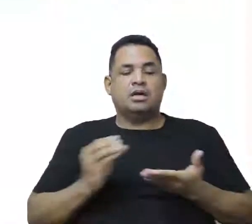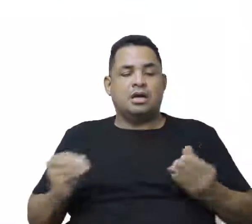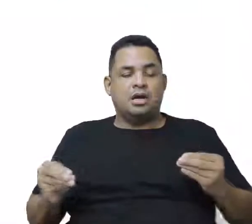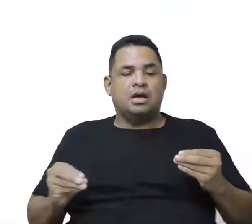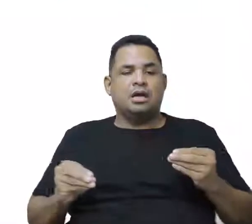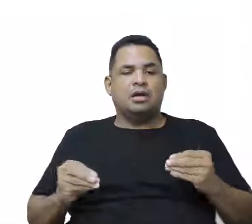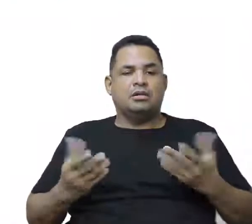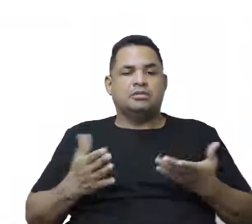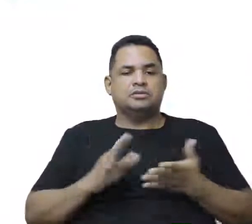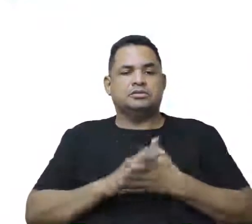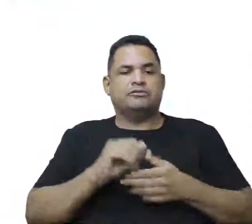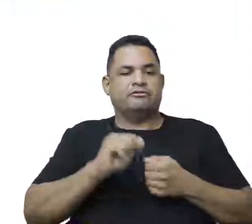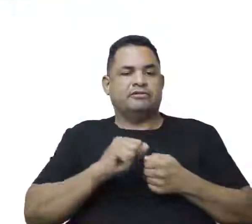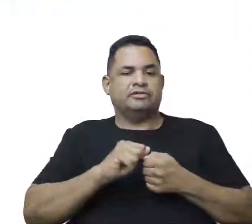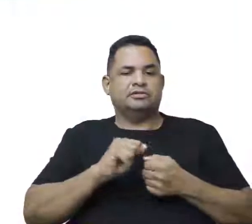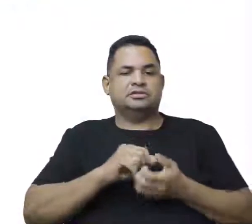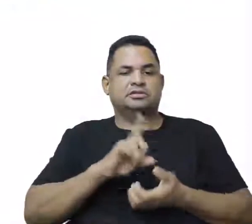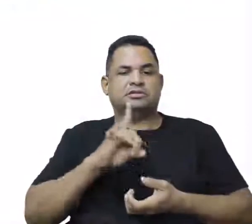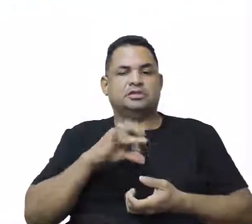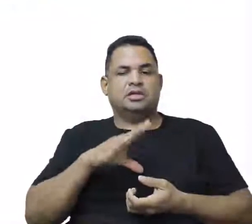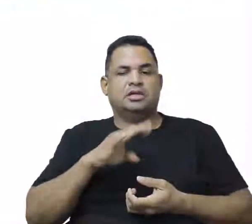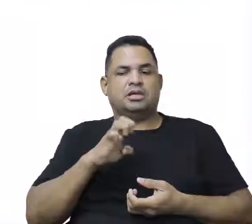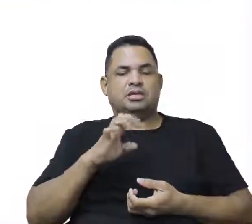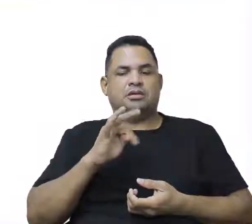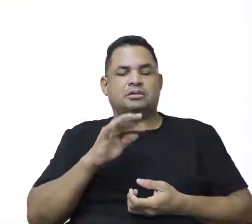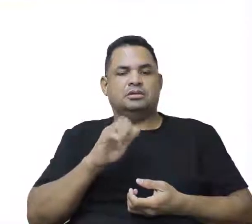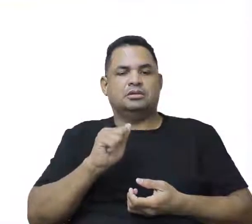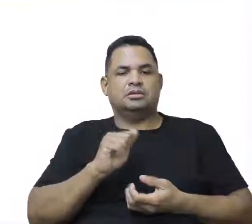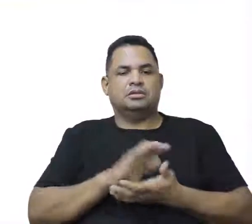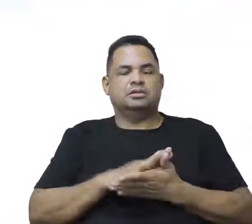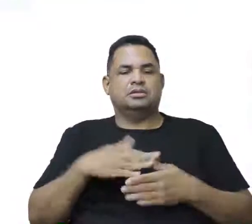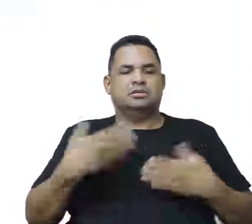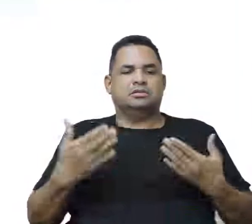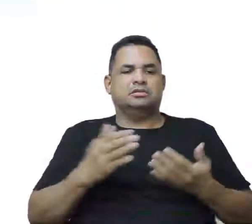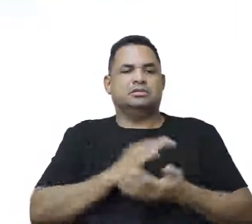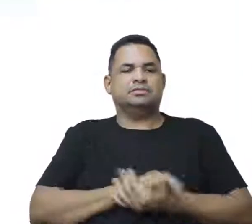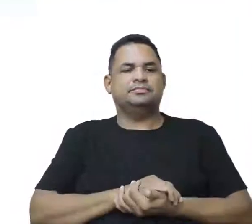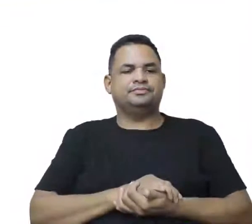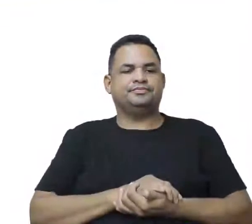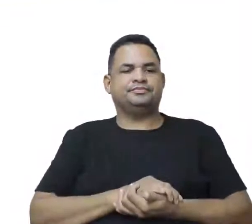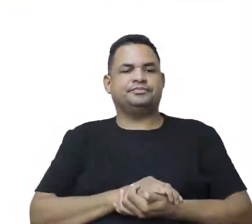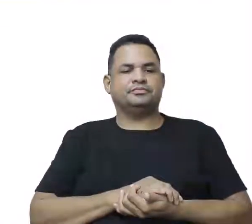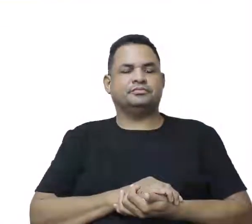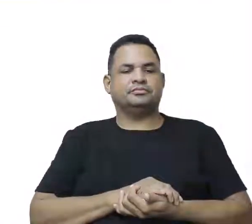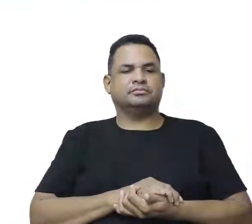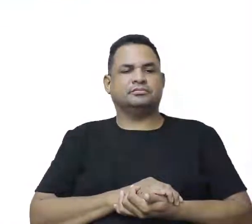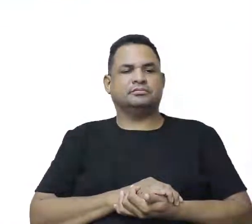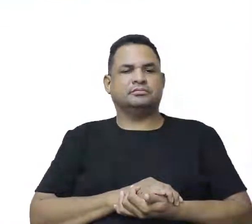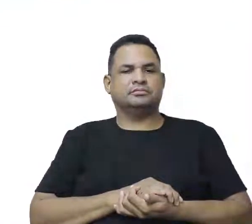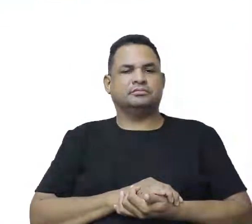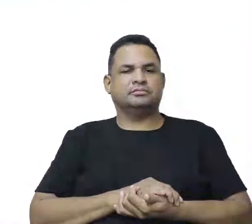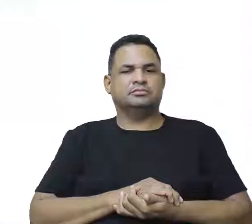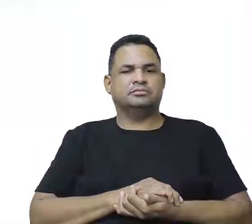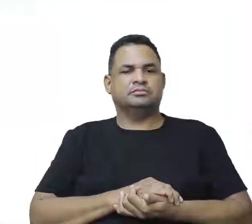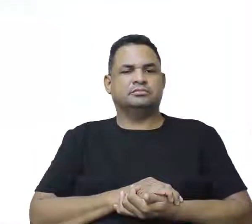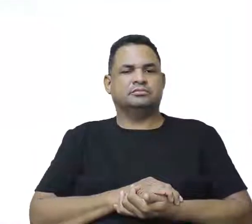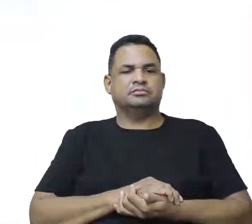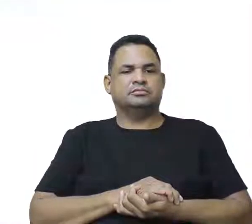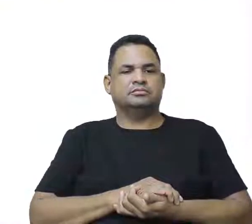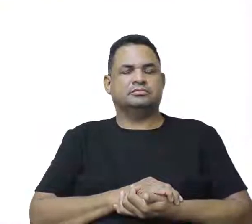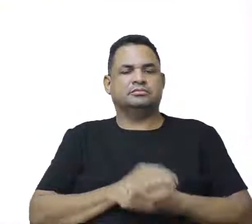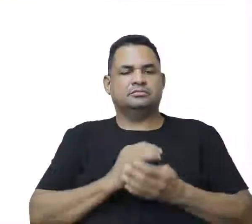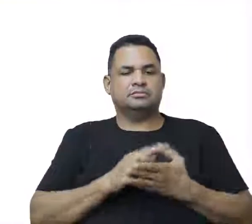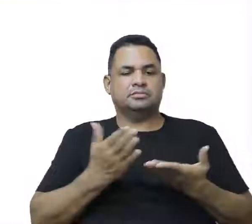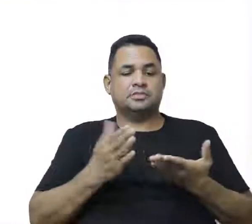né? Se eu tô gorda, eu tenho que diminuir ali o meu peso corporal. Então, eu já elimino a A. Ele